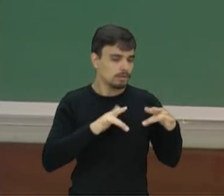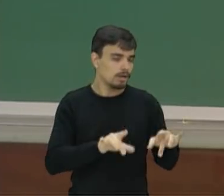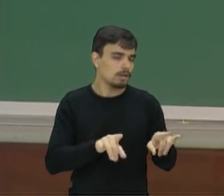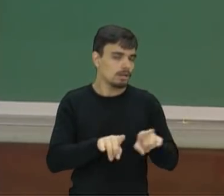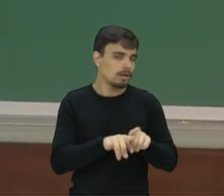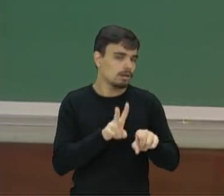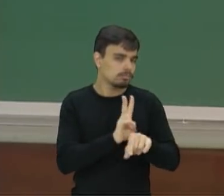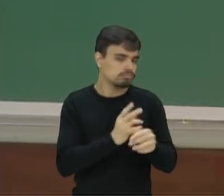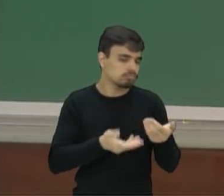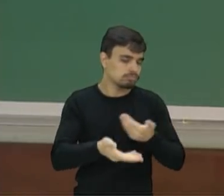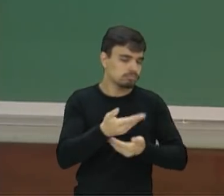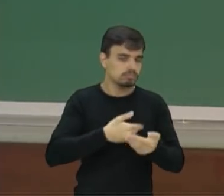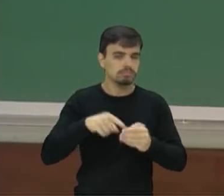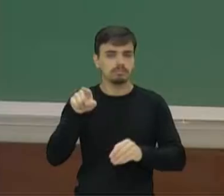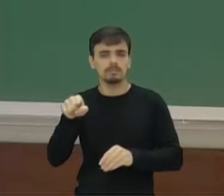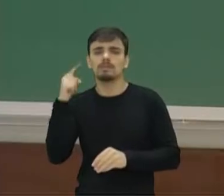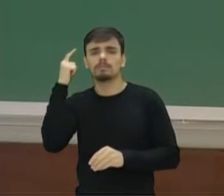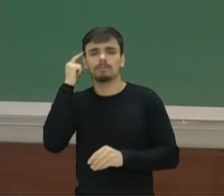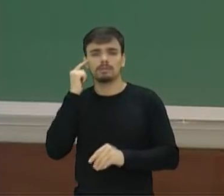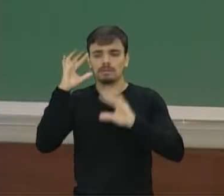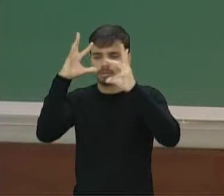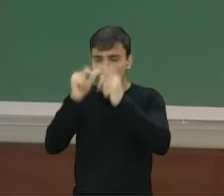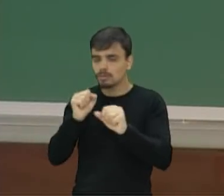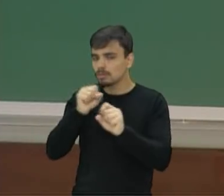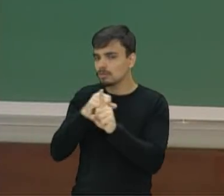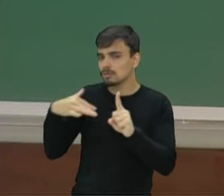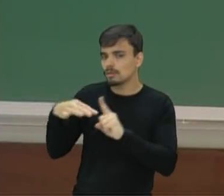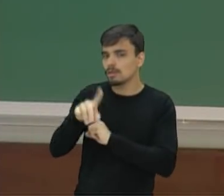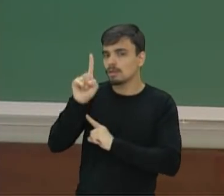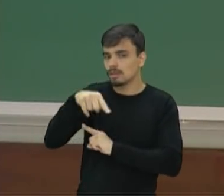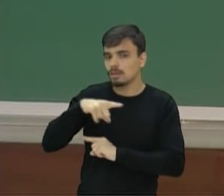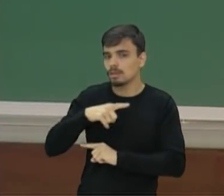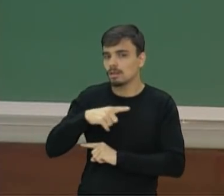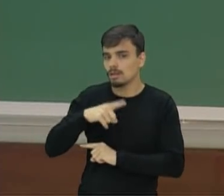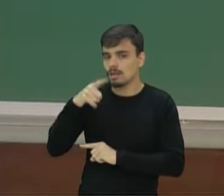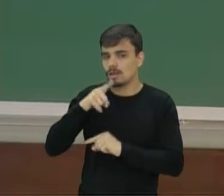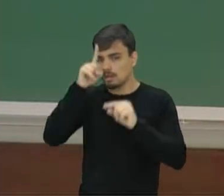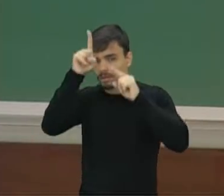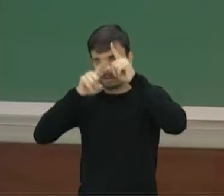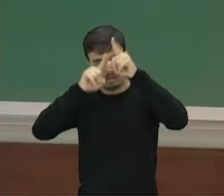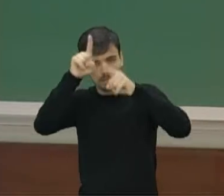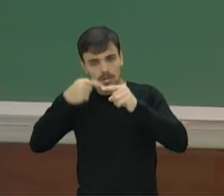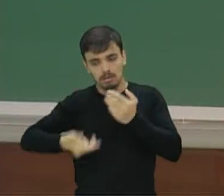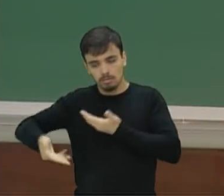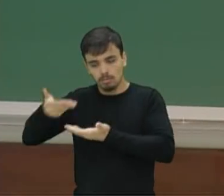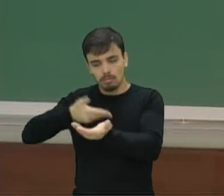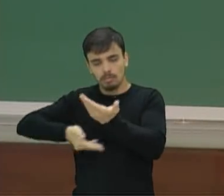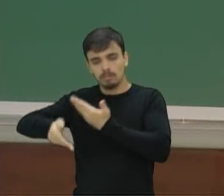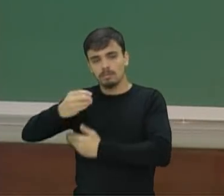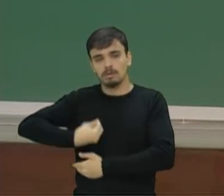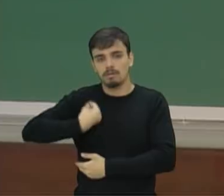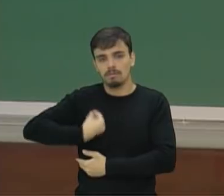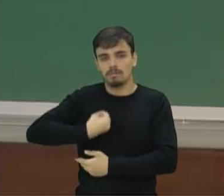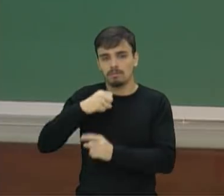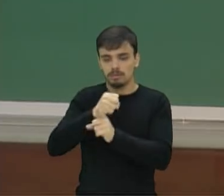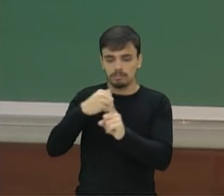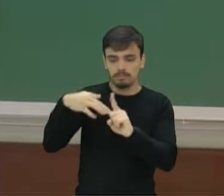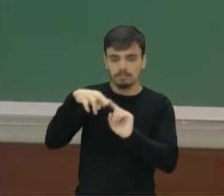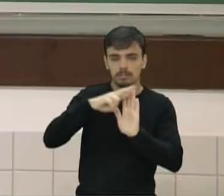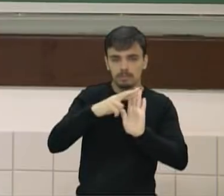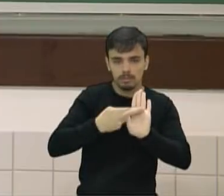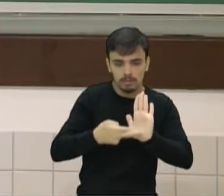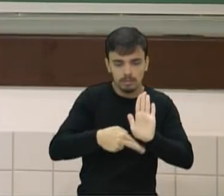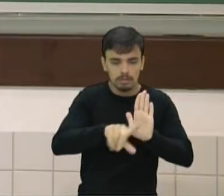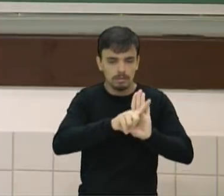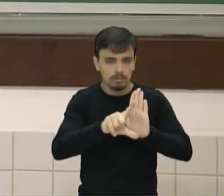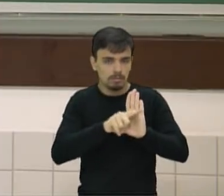né? A consciência coletiva toda a sociedade tem, são essas ideias que a gente compartilha para viver em sociedade, as regras, as